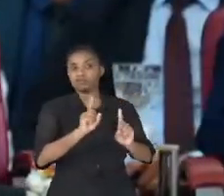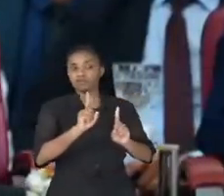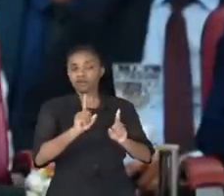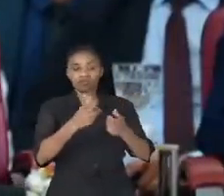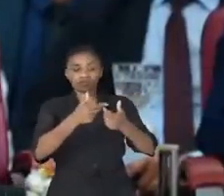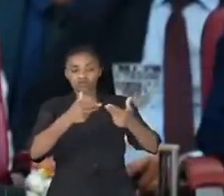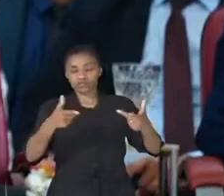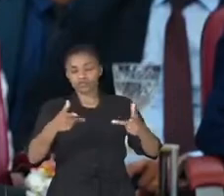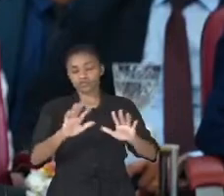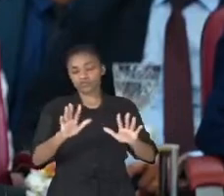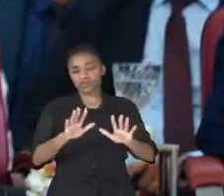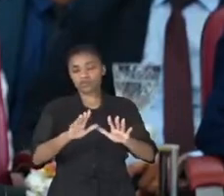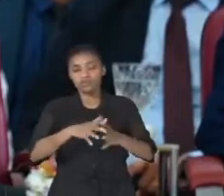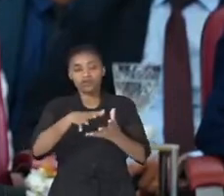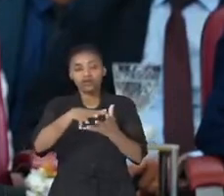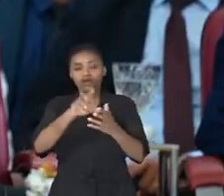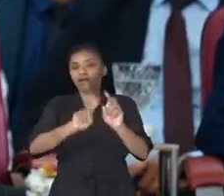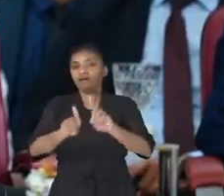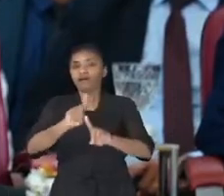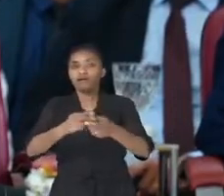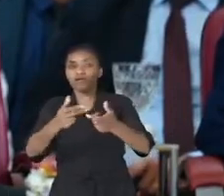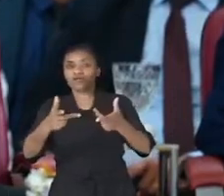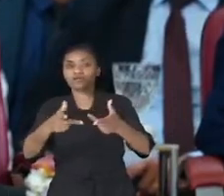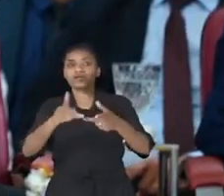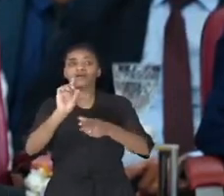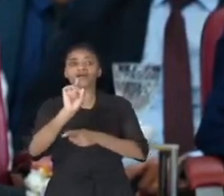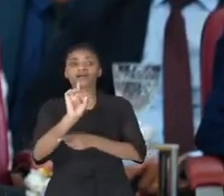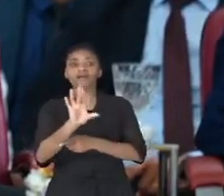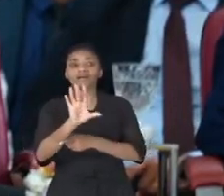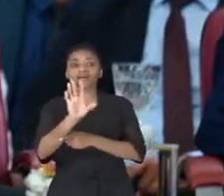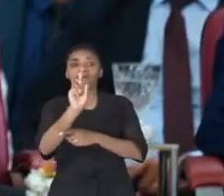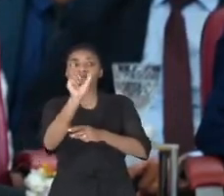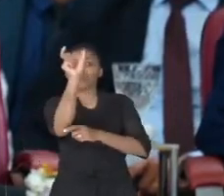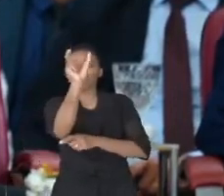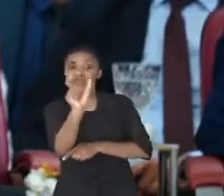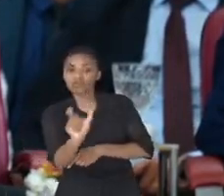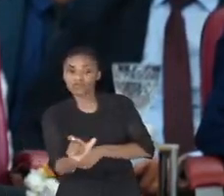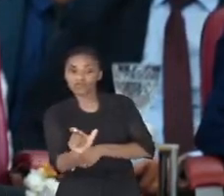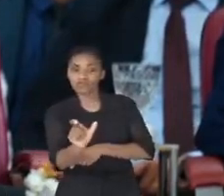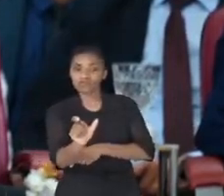negócio. Não era algo. Era alguém.